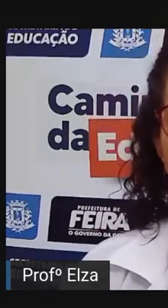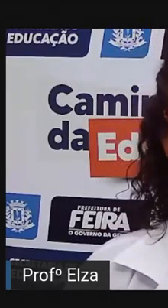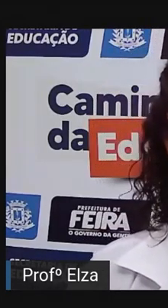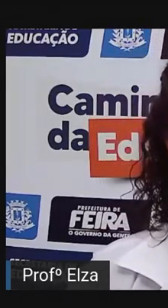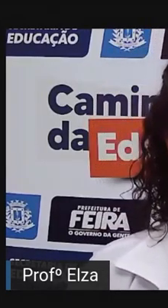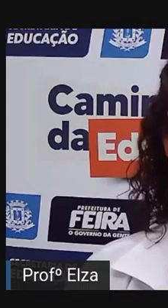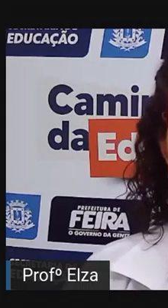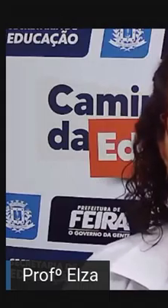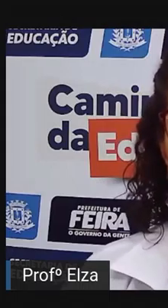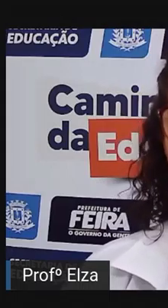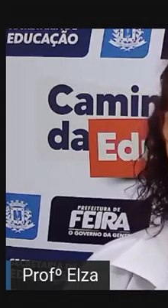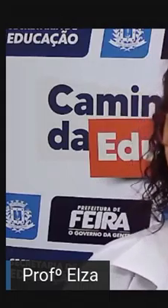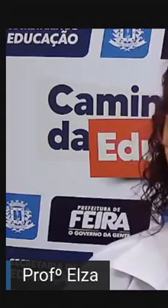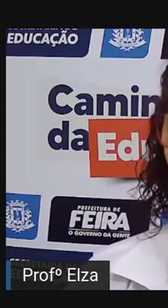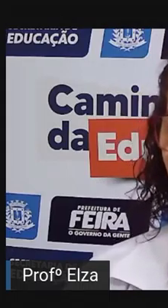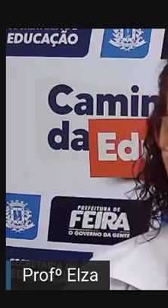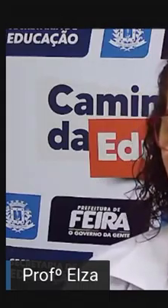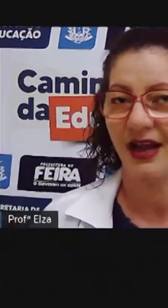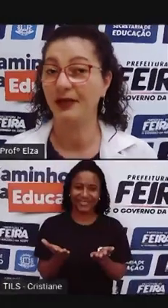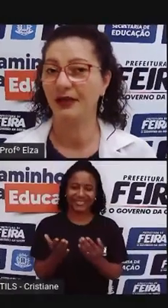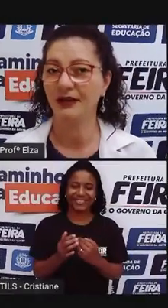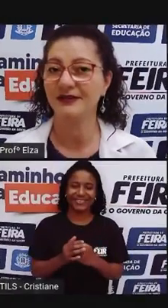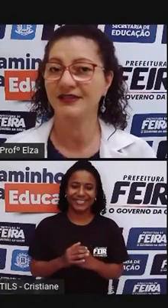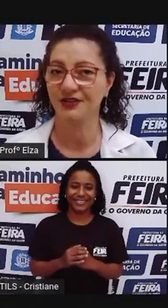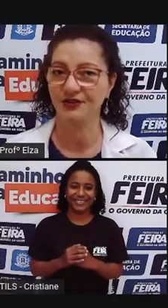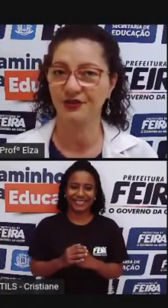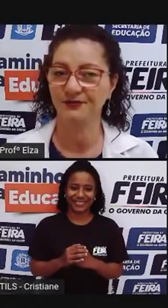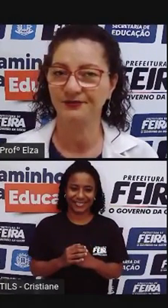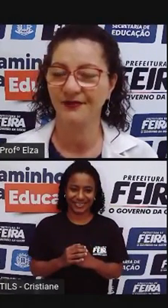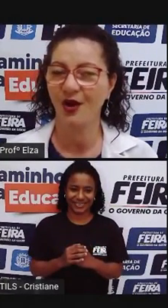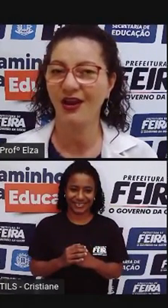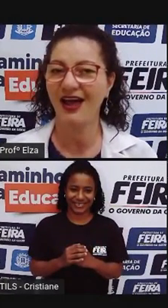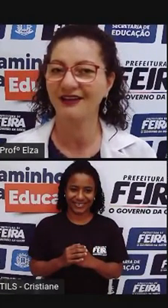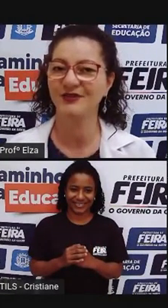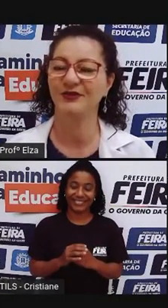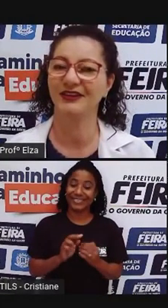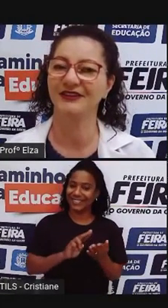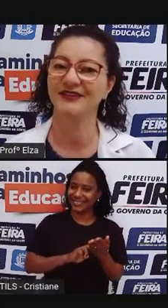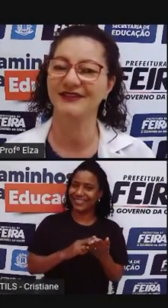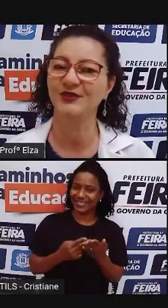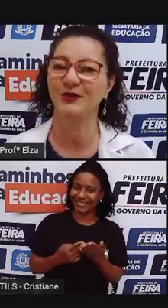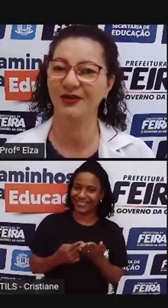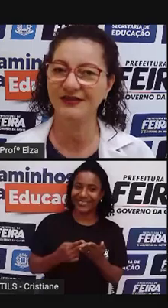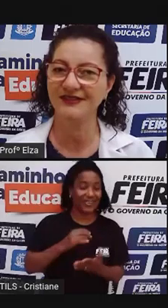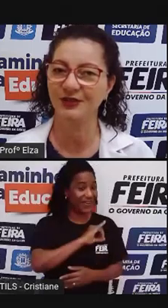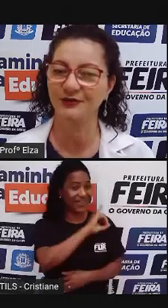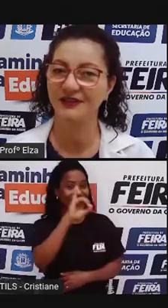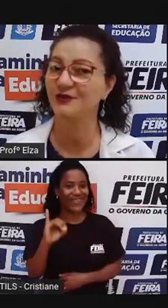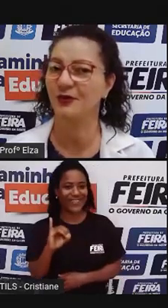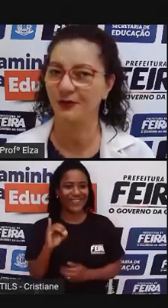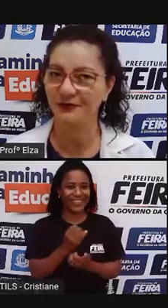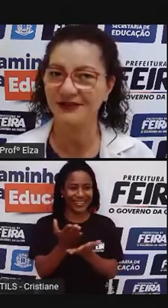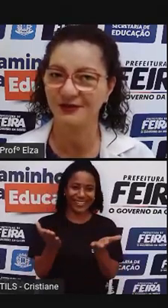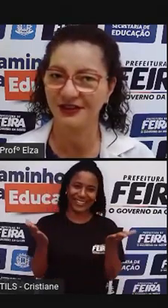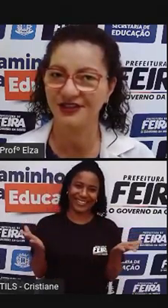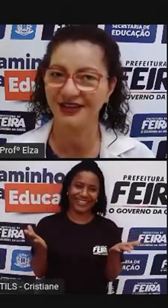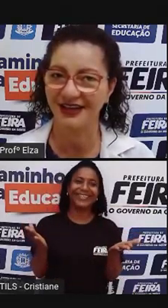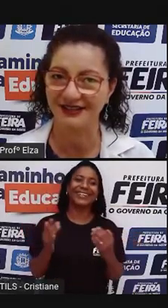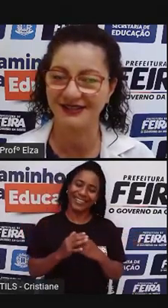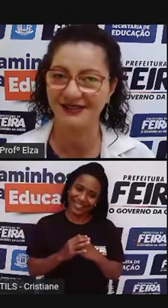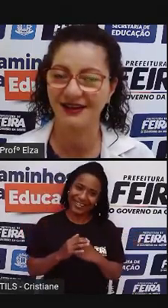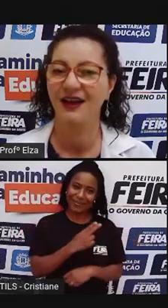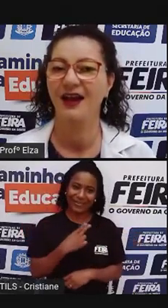Hi everyone, I'm Elsa Silva, I'm an English teacher. Olá, estudantes, eu sou Elsa Silva, sua professora